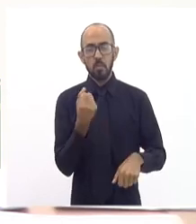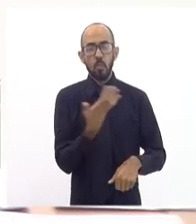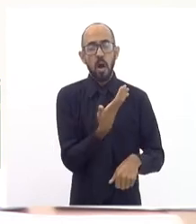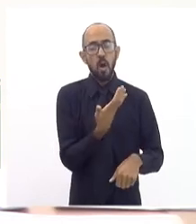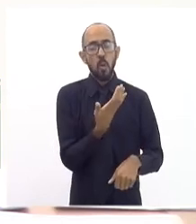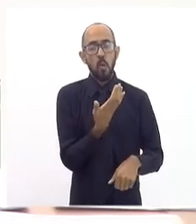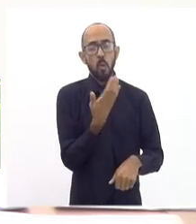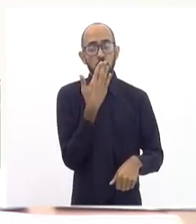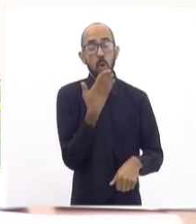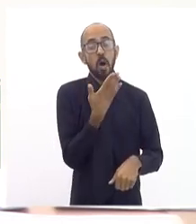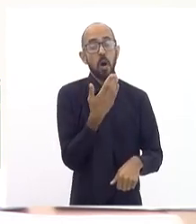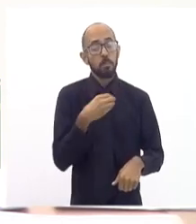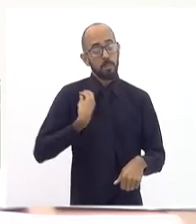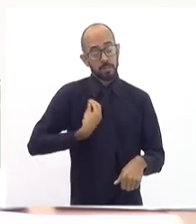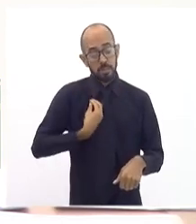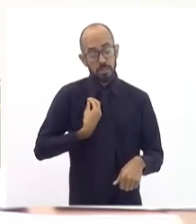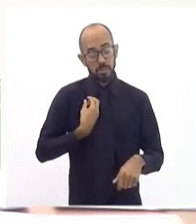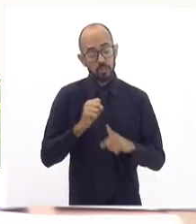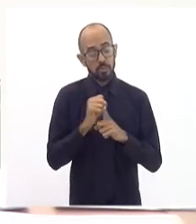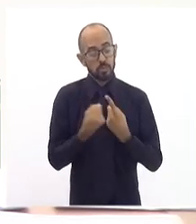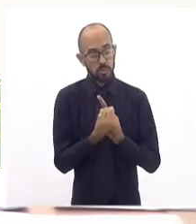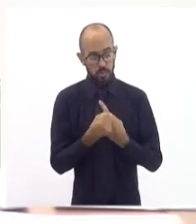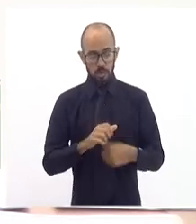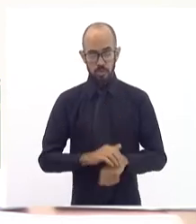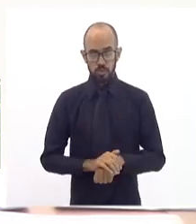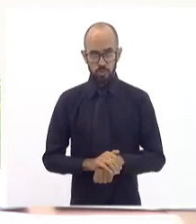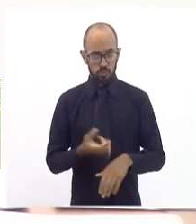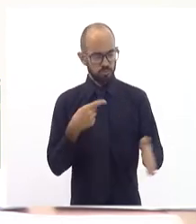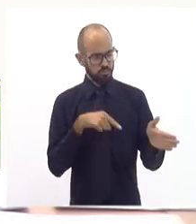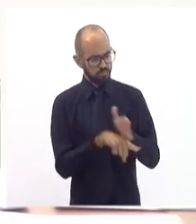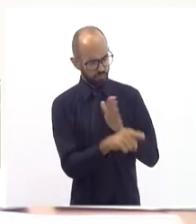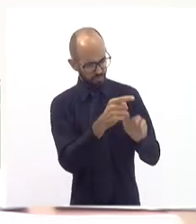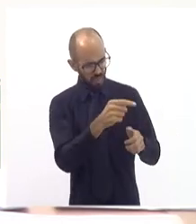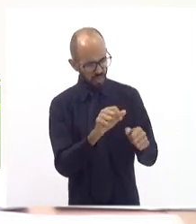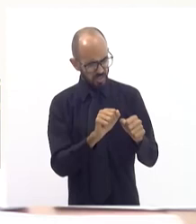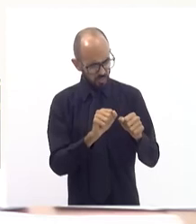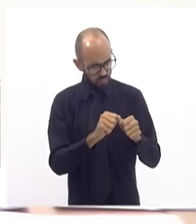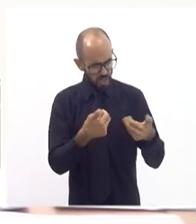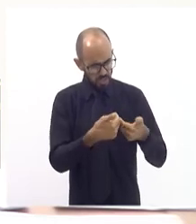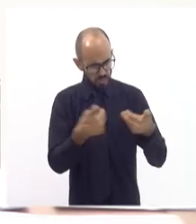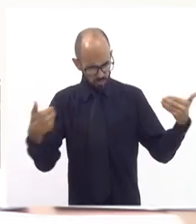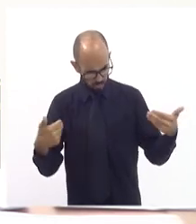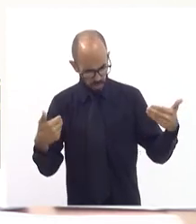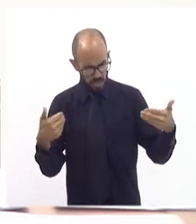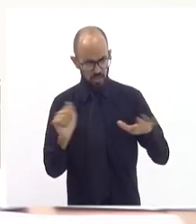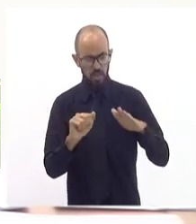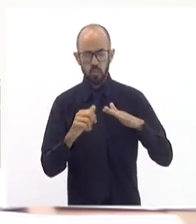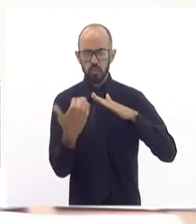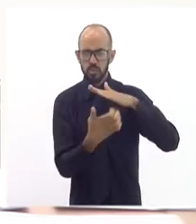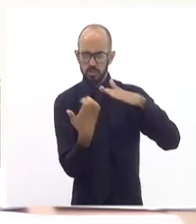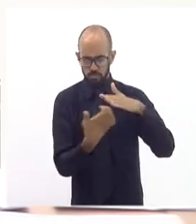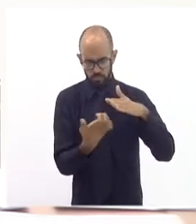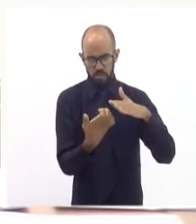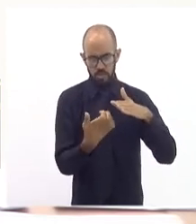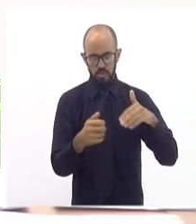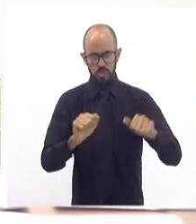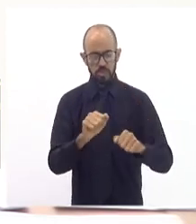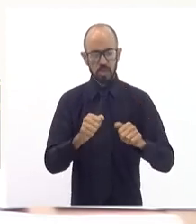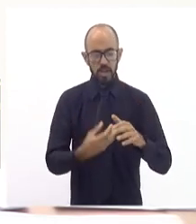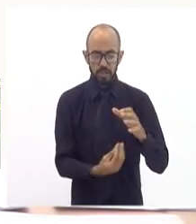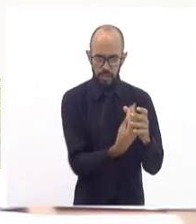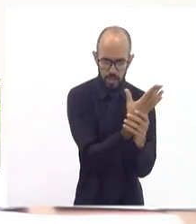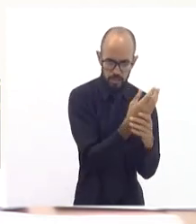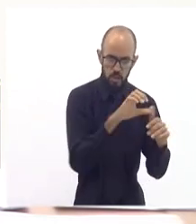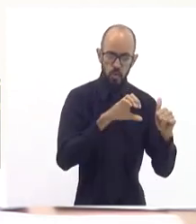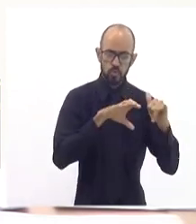sociedade civil e da população diretamente afetada foi realizado o fracionamento de licenciamento com a separação da geração e transmissão